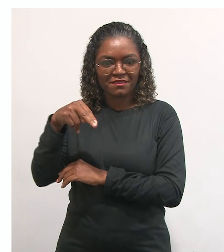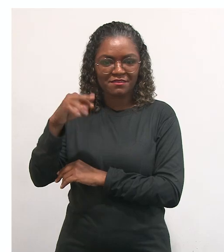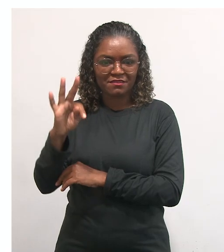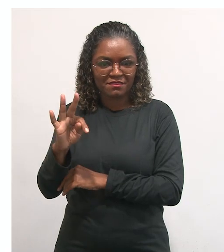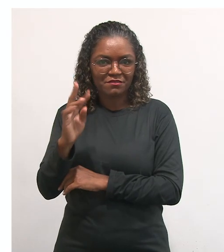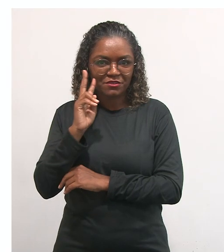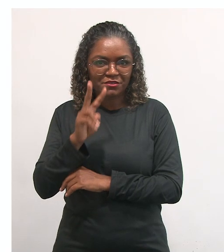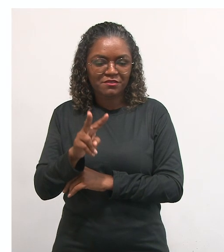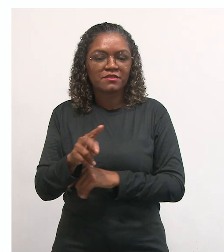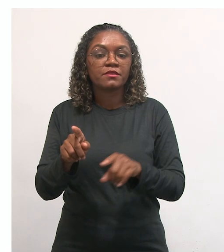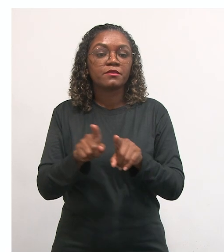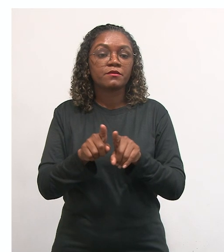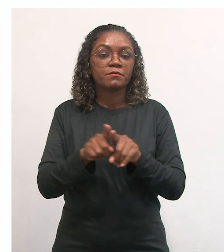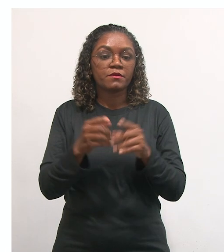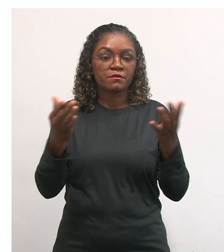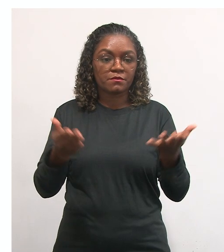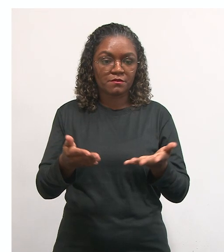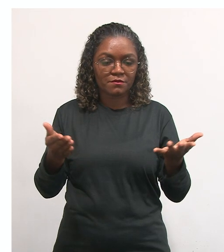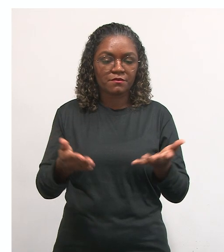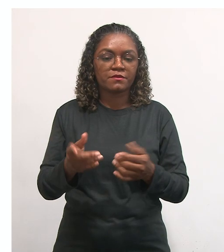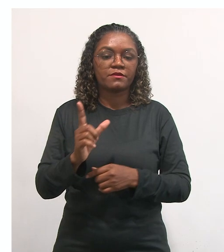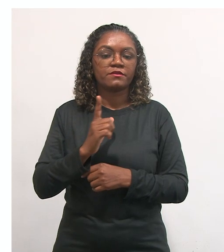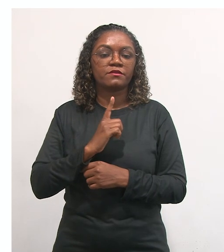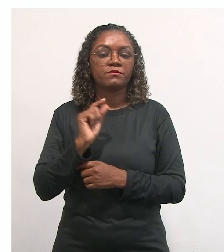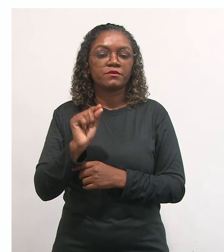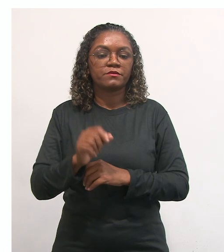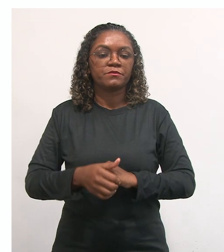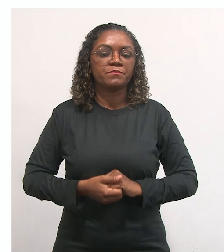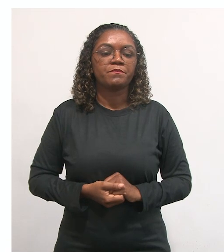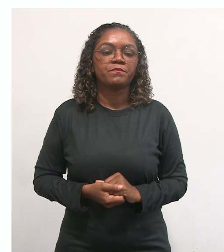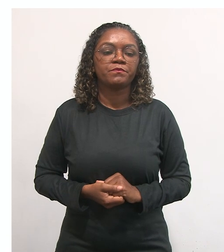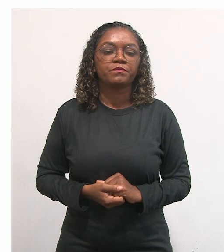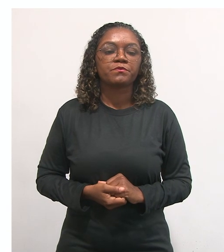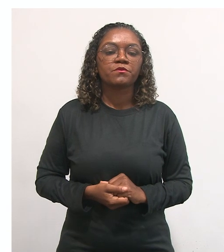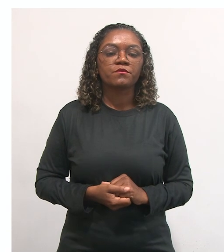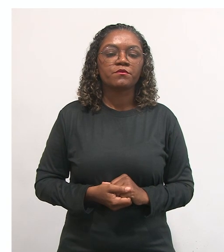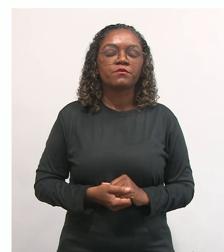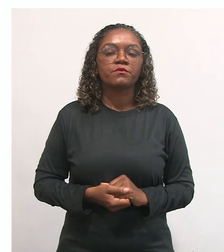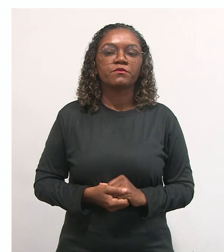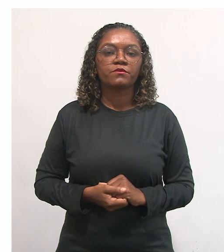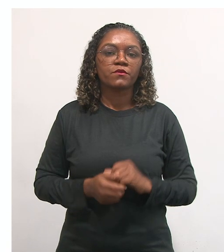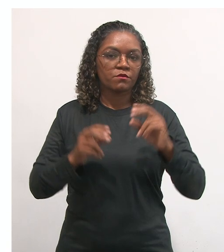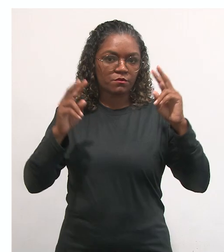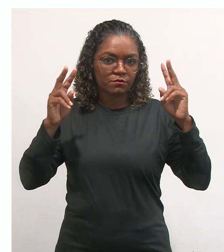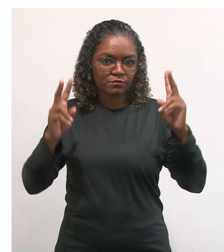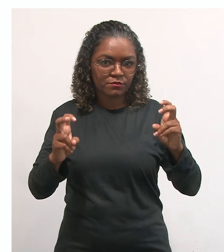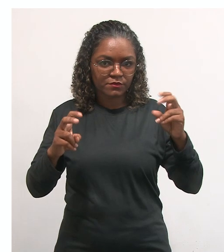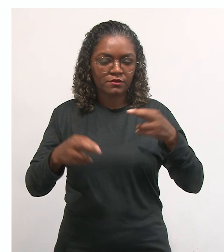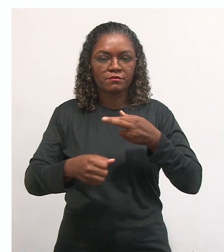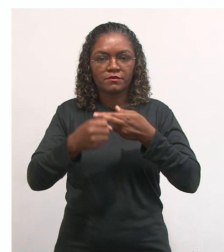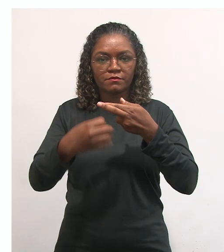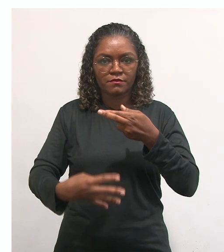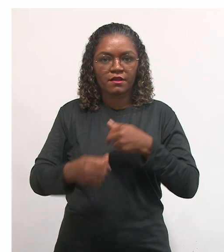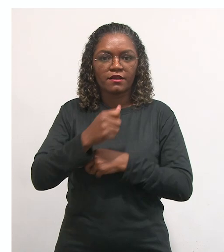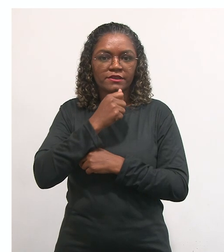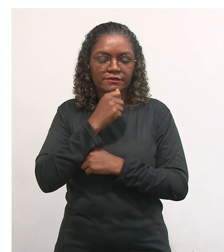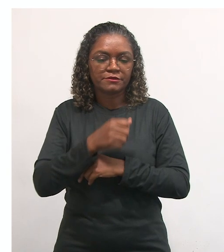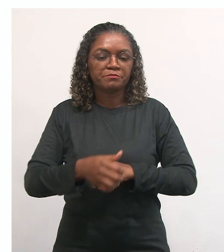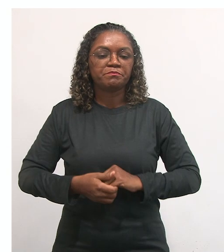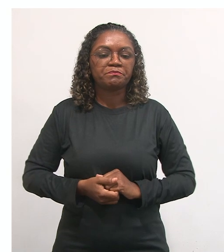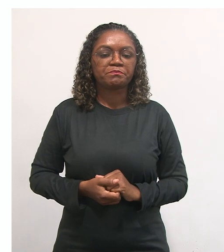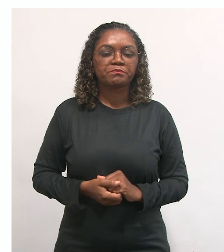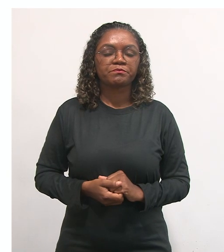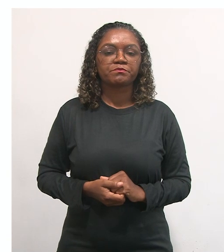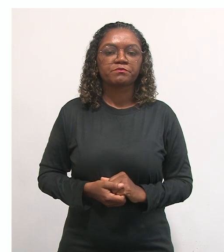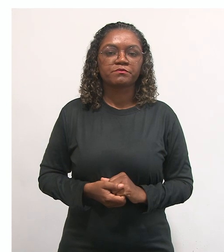de 2002 tá E aqui gente ainda trazendo aí a questão das referências né